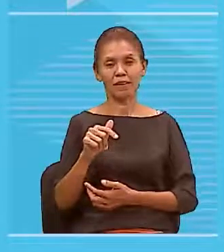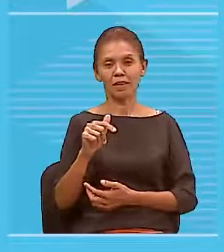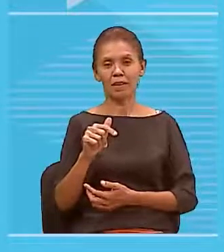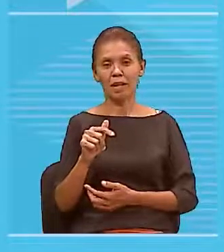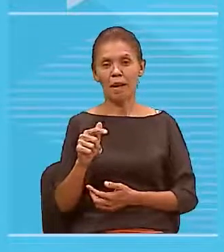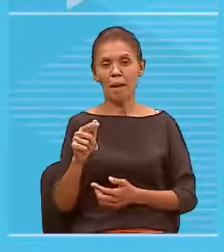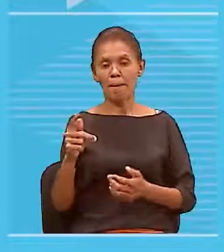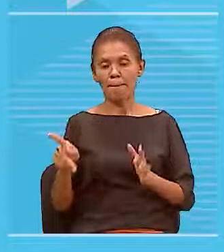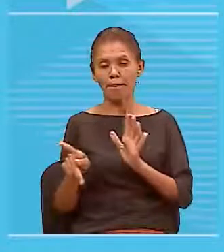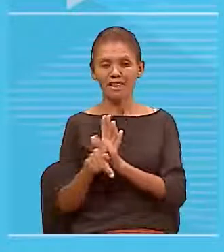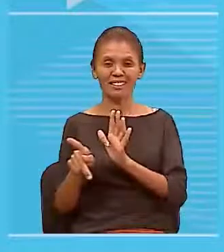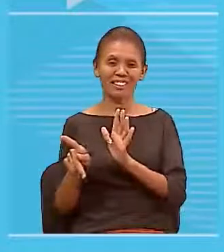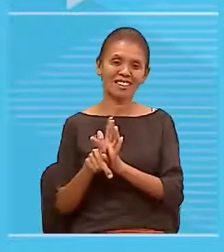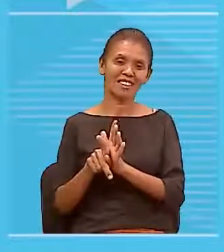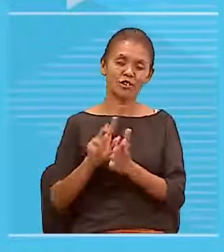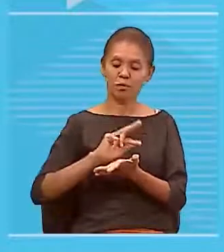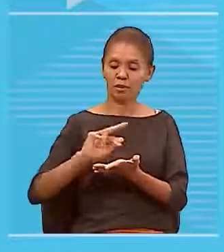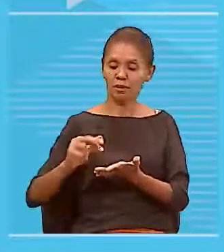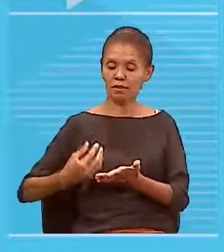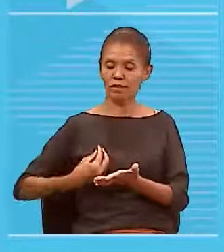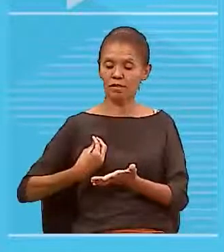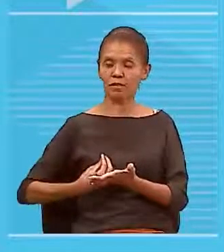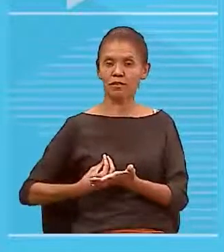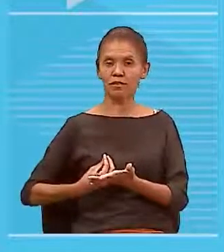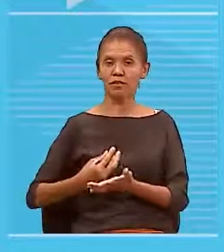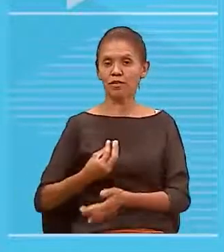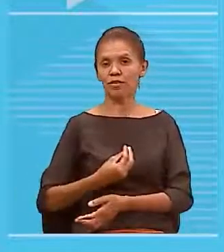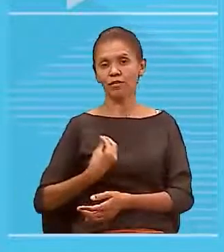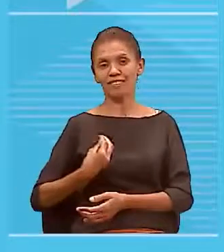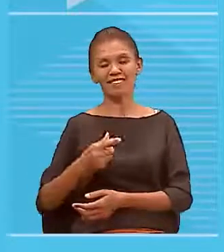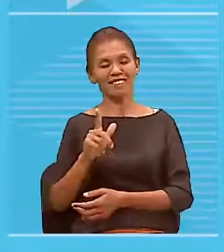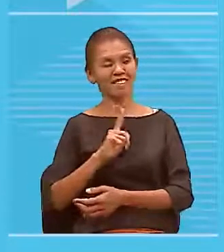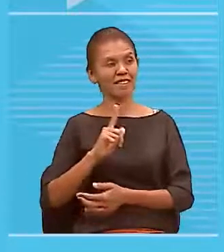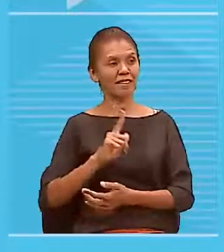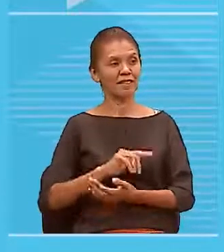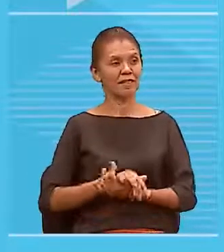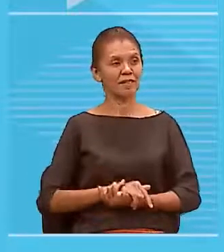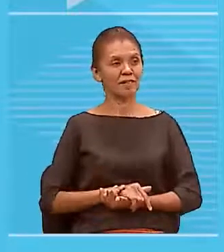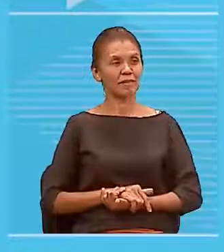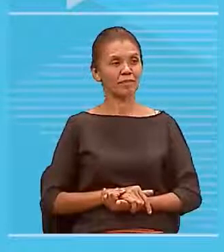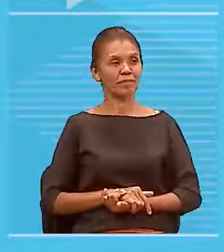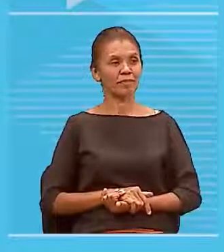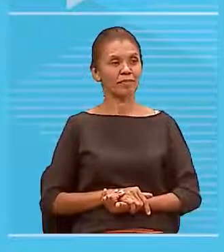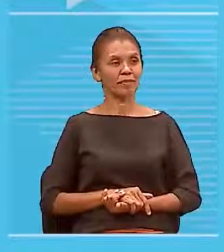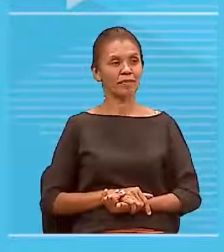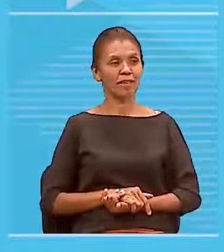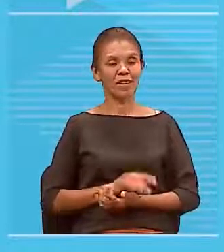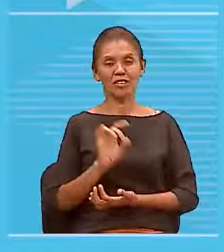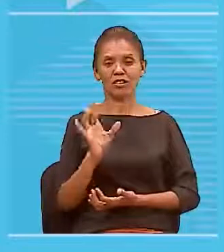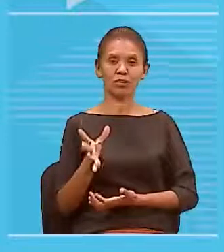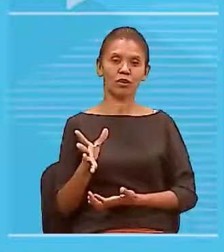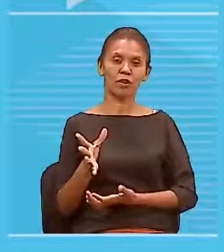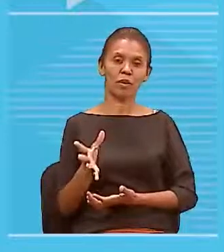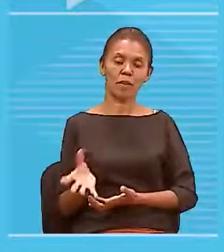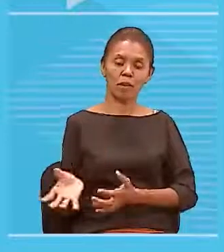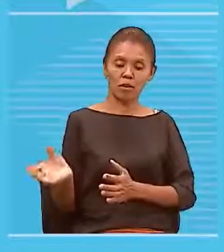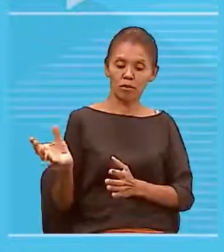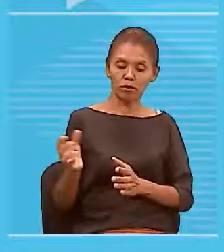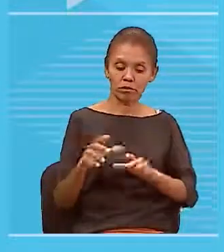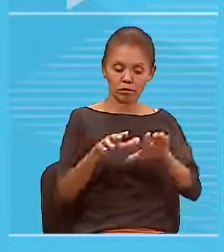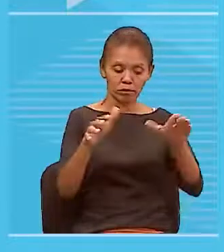aquela espécie existir. Eu não posso pegar um peixinho palhaço como o Nemo e botar dentro de um aquário com água da